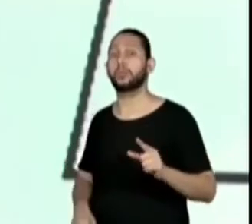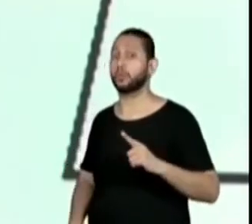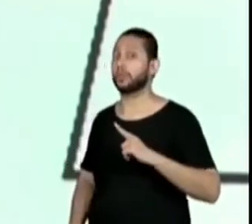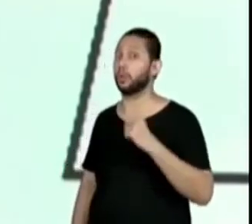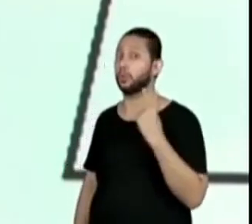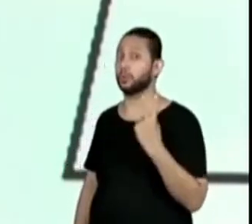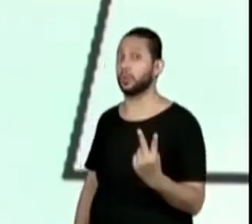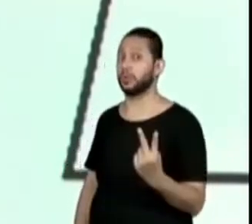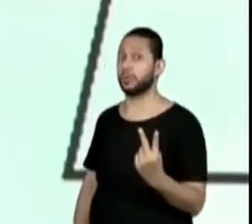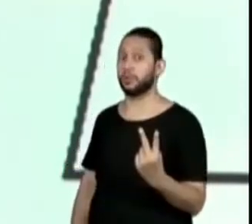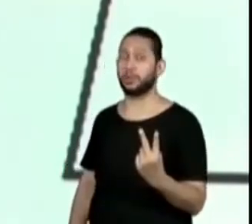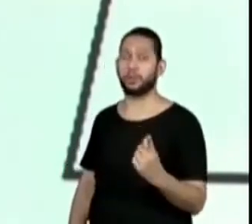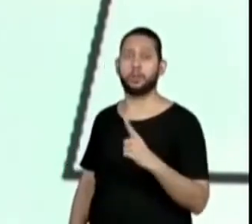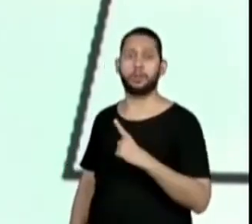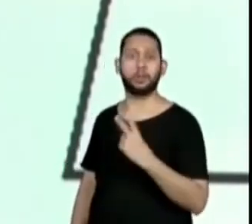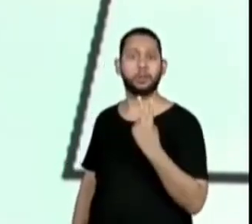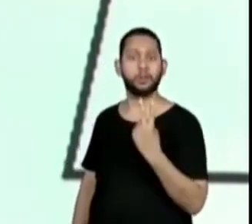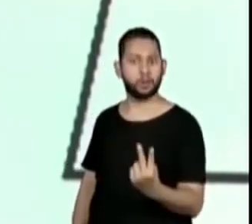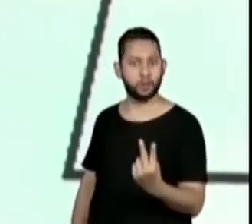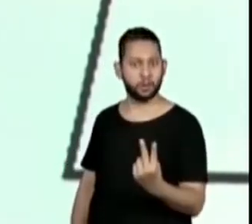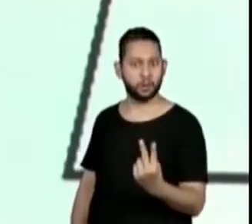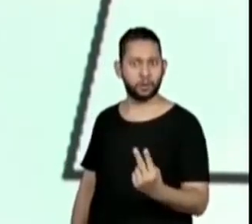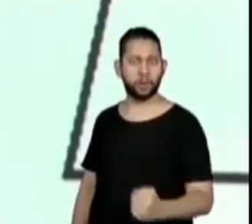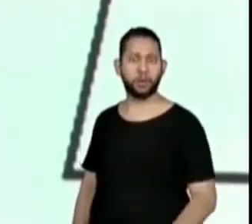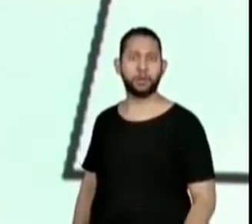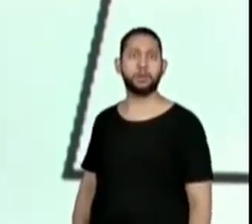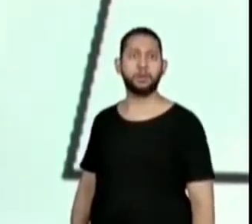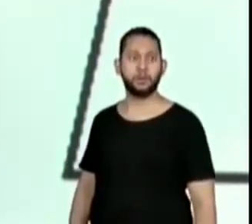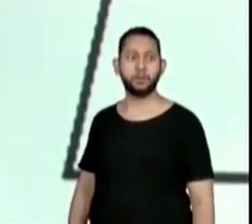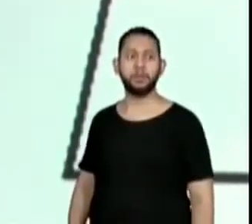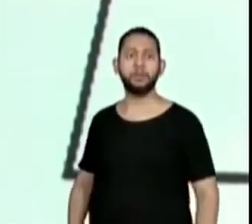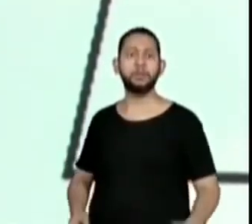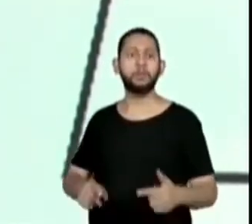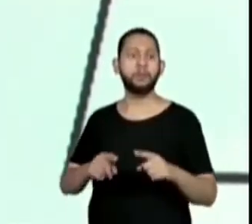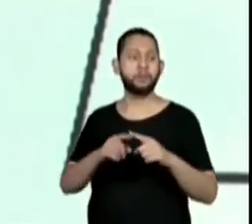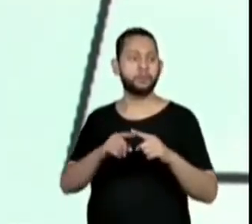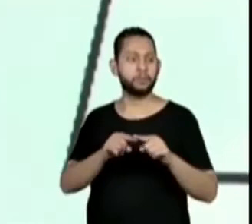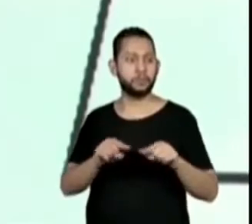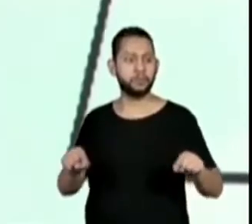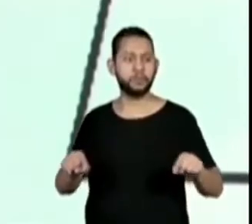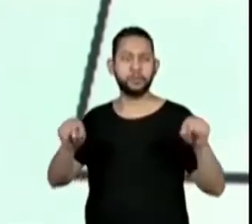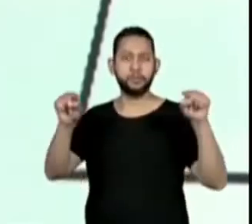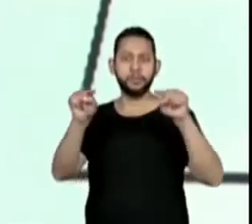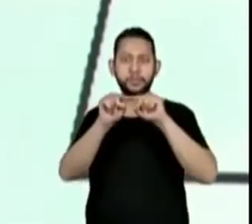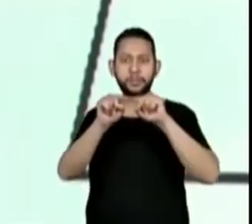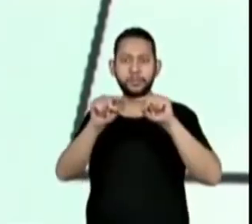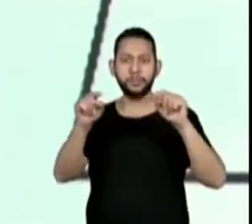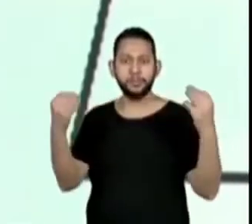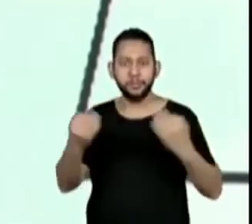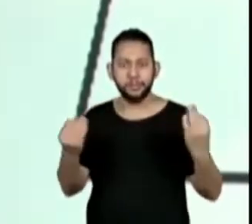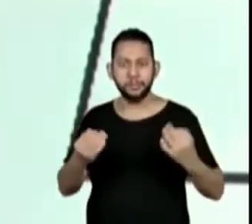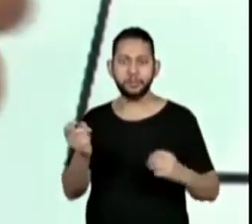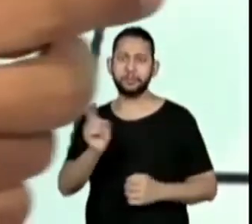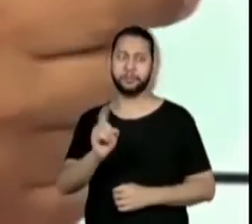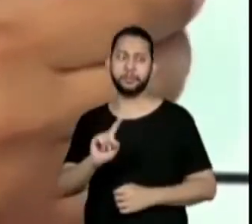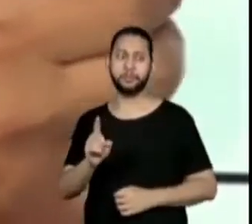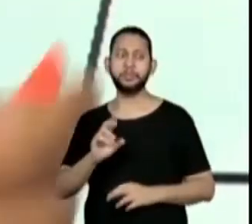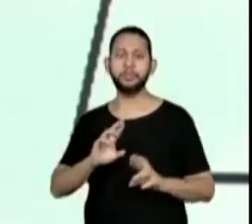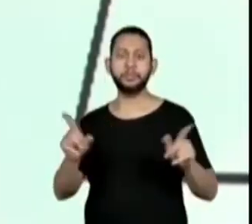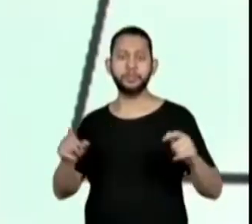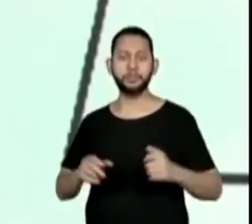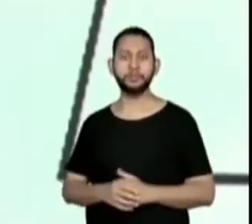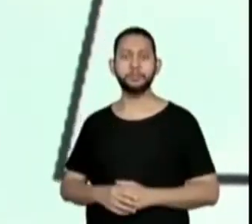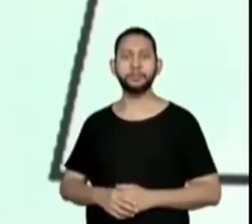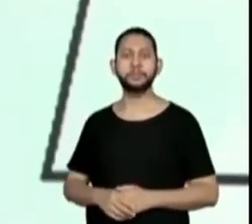Dois. Opa, alguém falou três, turma. Cuidado, tá? Não é um retângulo perfeito, estão vendo? Esse é irregular. Essa do